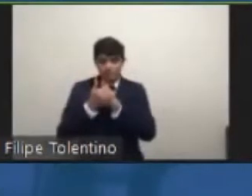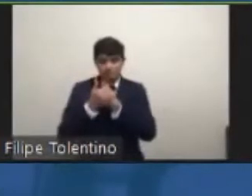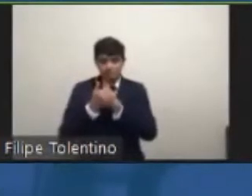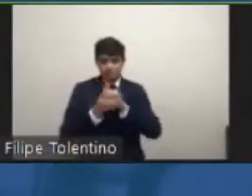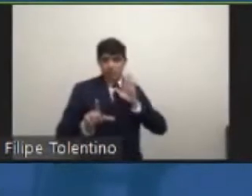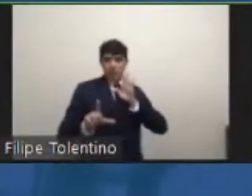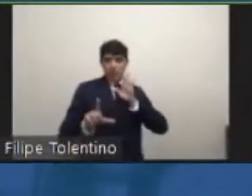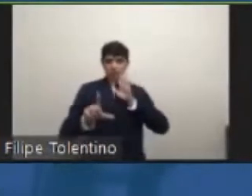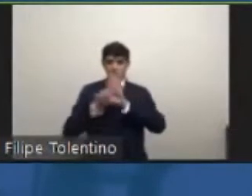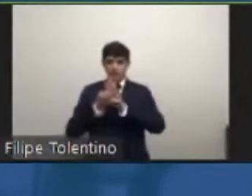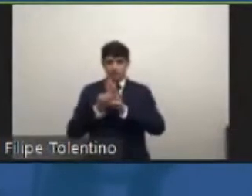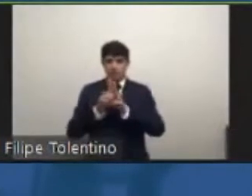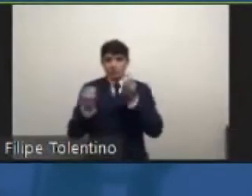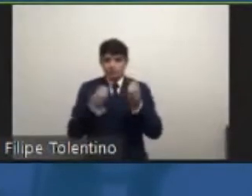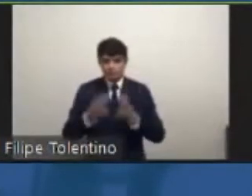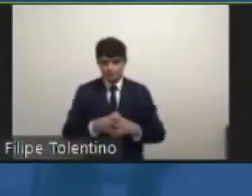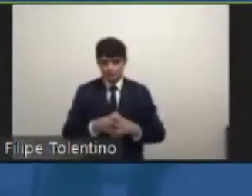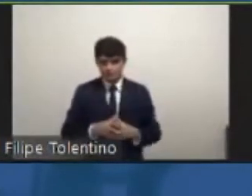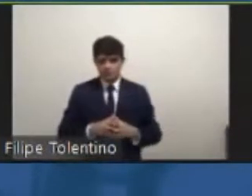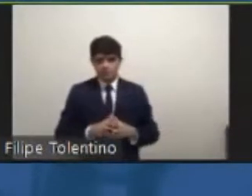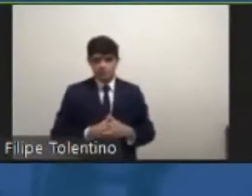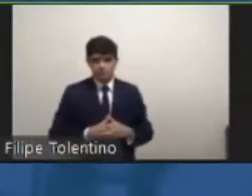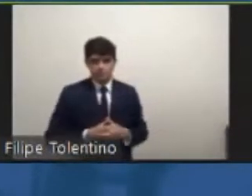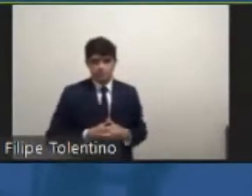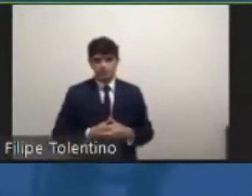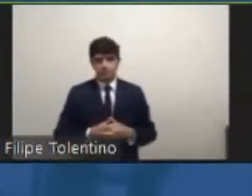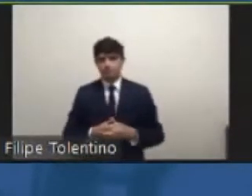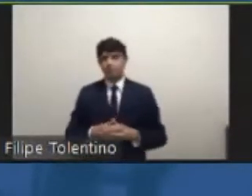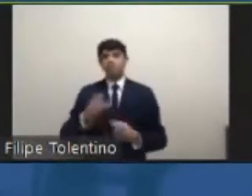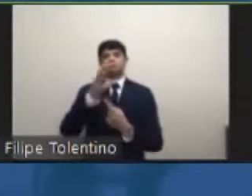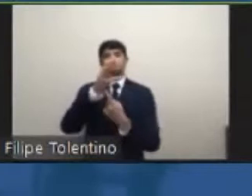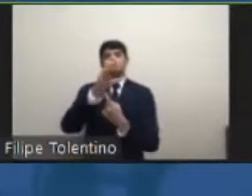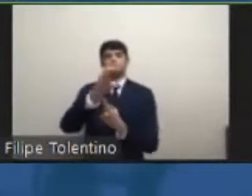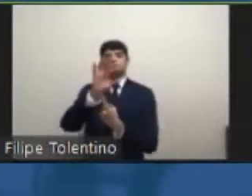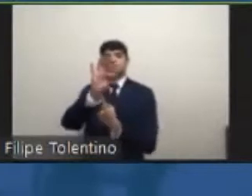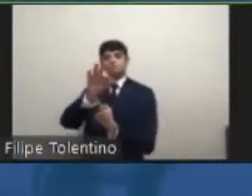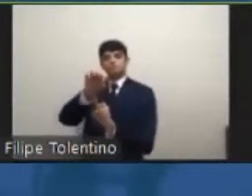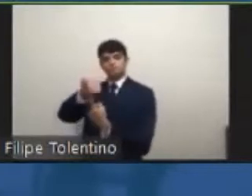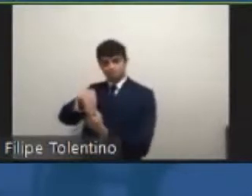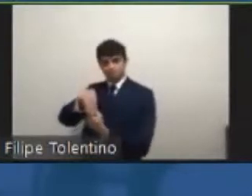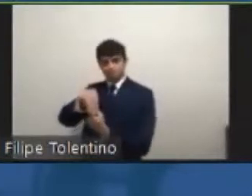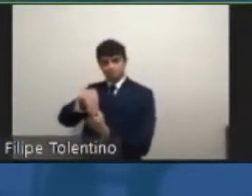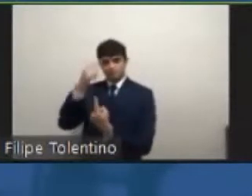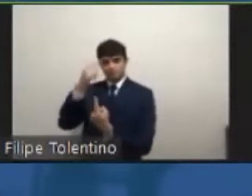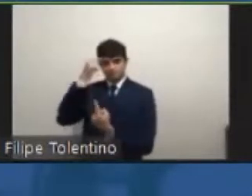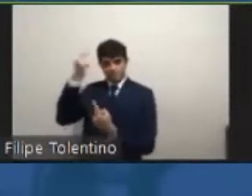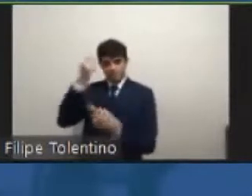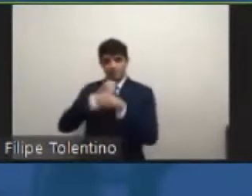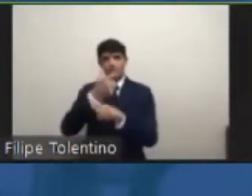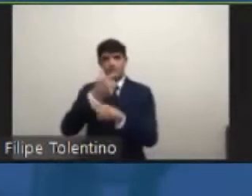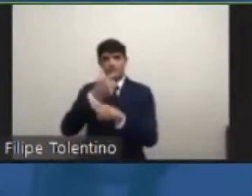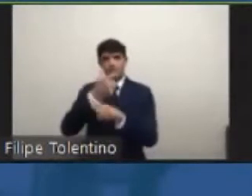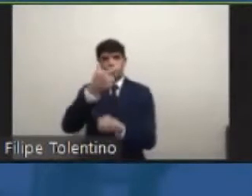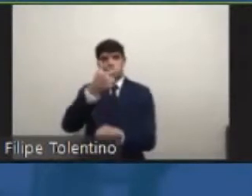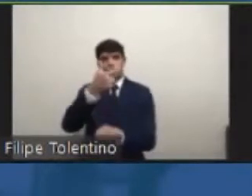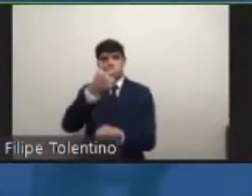à transfusão disponíveis. Isso é uma recomendação do próprio CFM naquela resolução 1 de 2016 que nós já mencionamos.